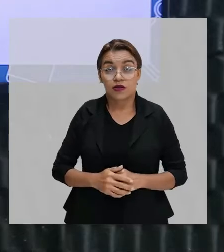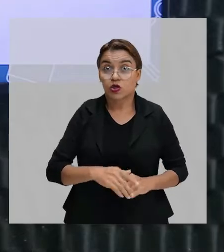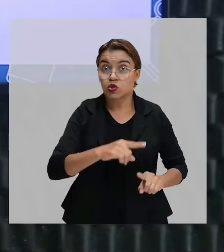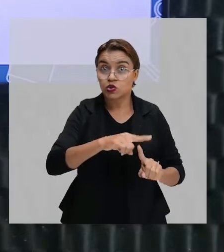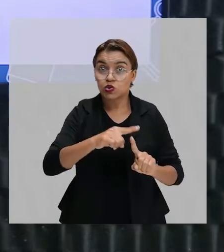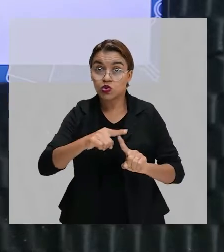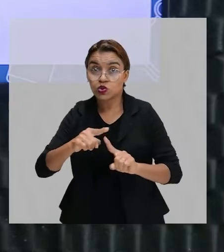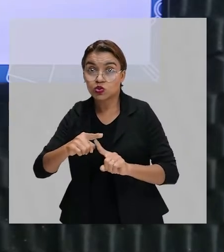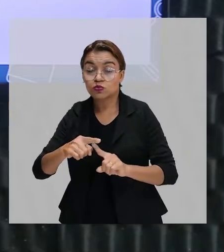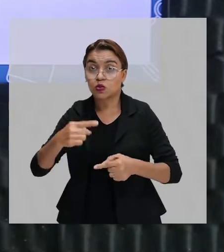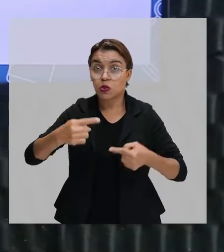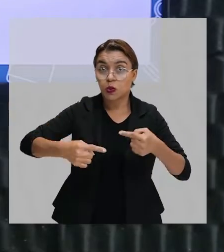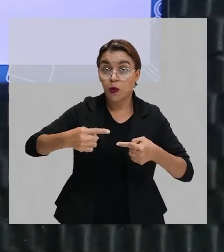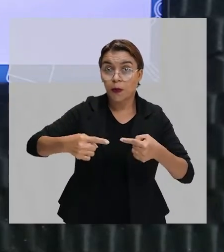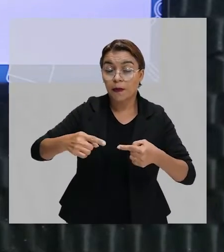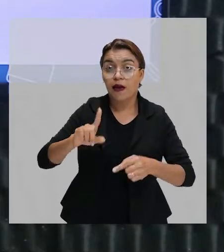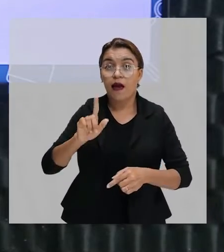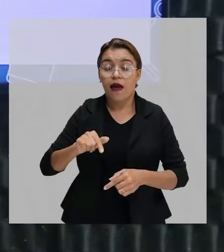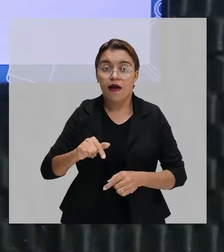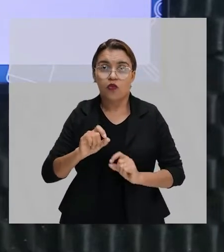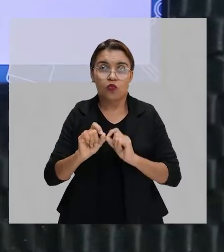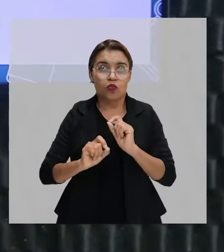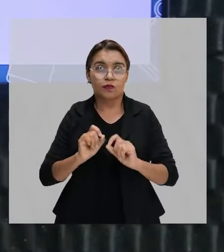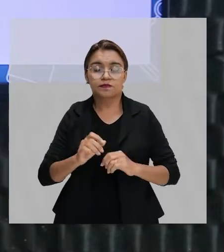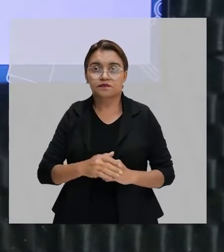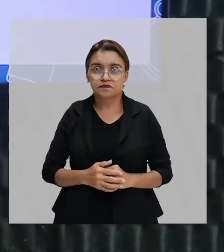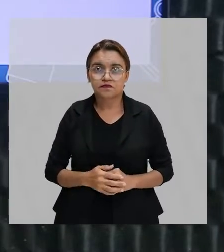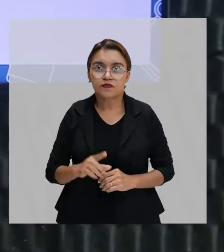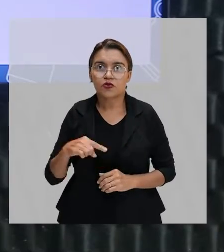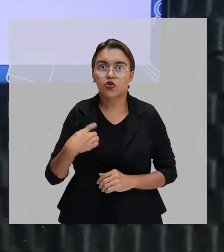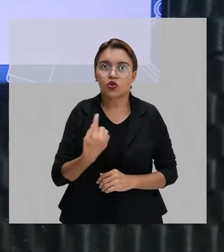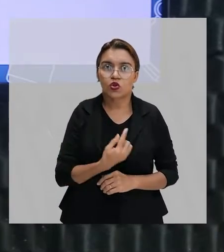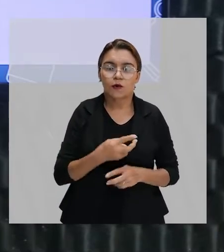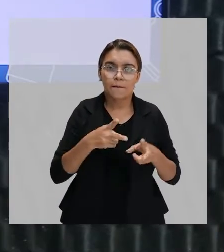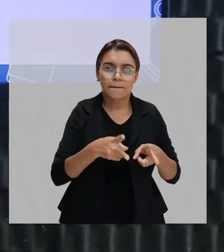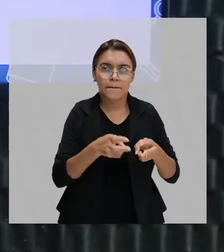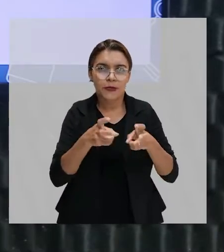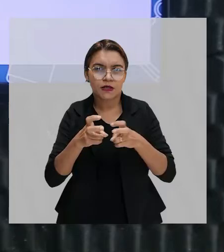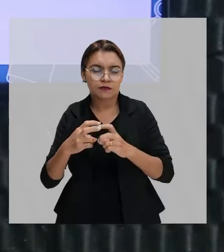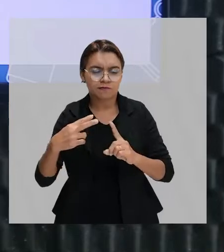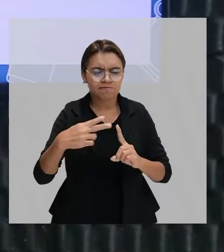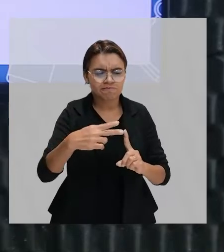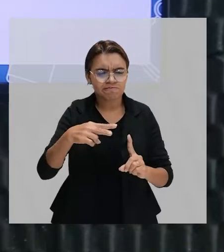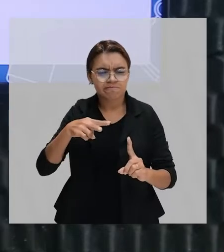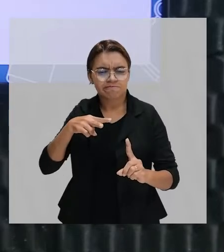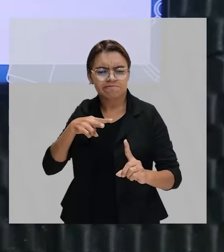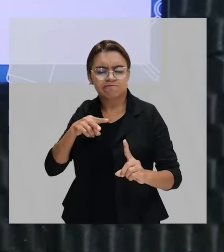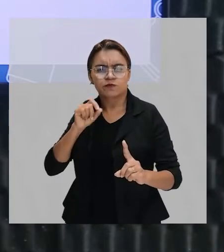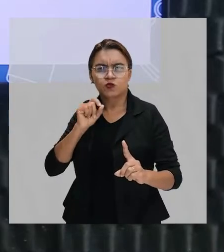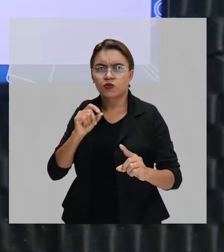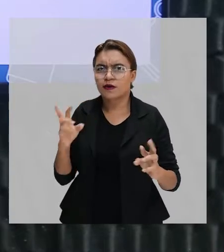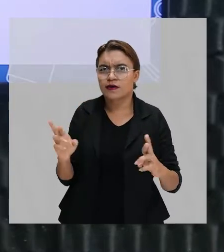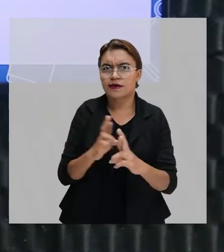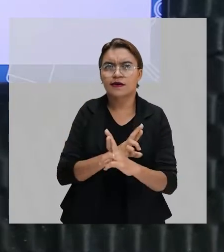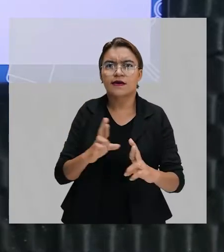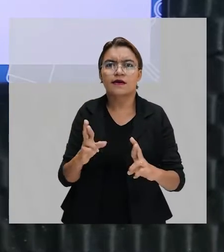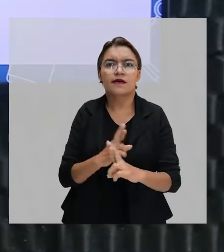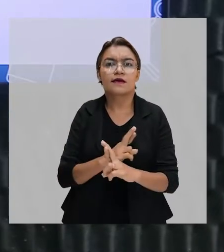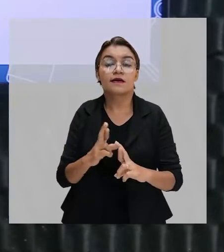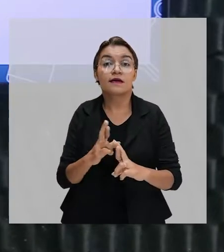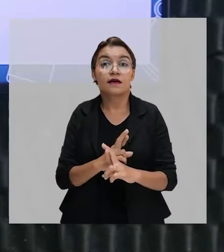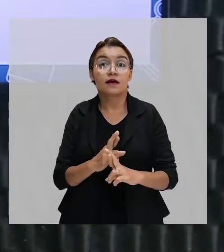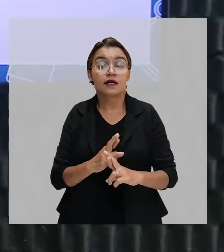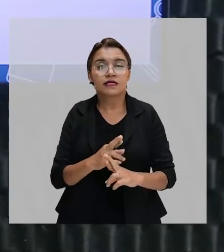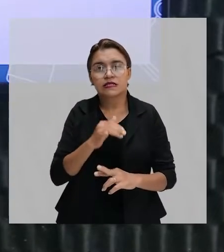de combate ela tem muito a ver quando nós visualizarmos por uma perspectiva relacionada